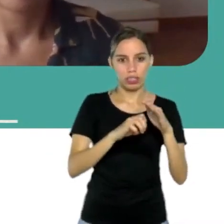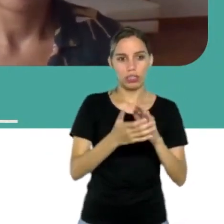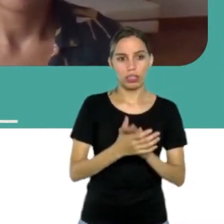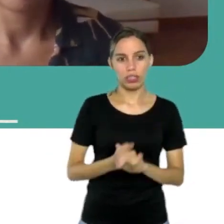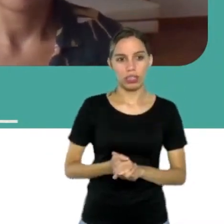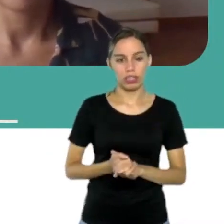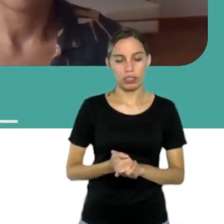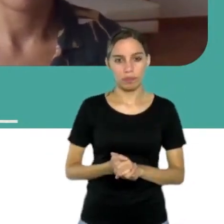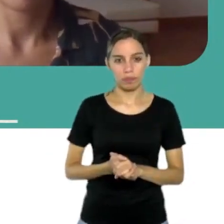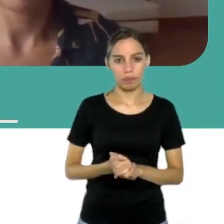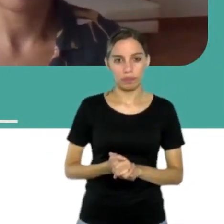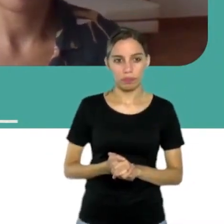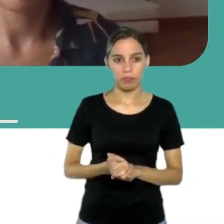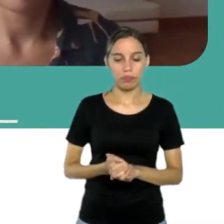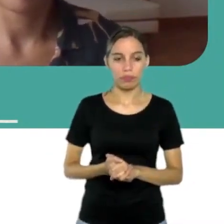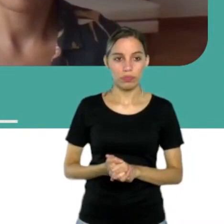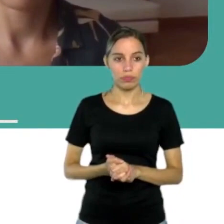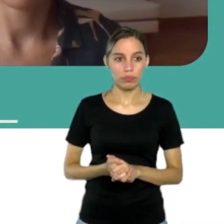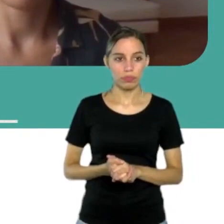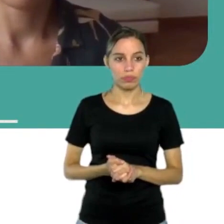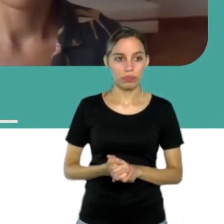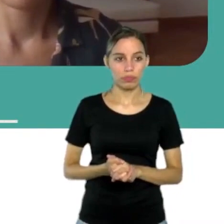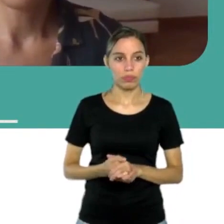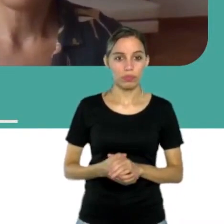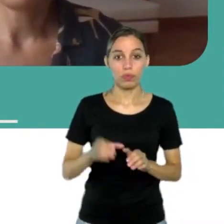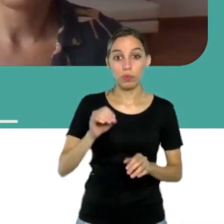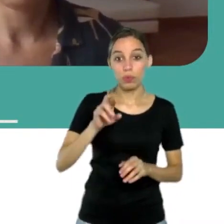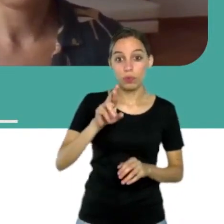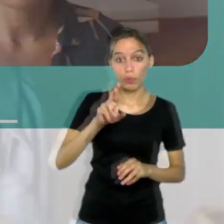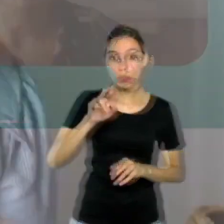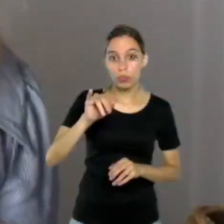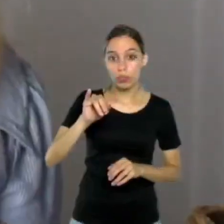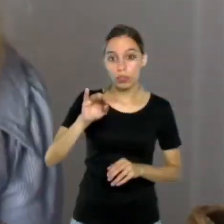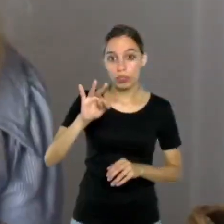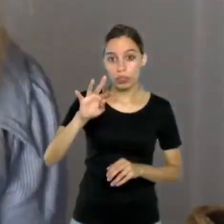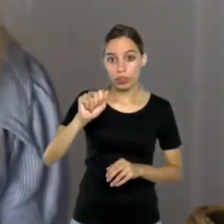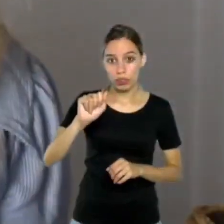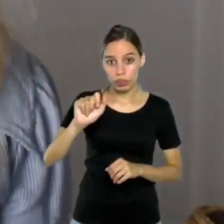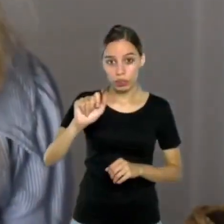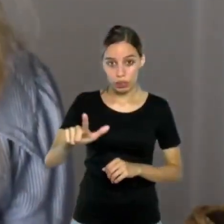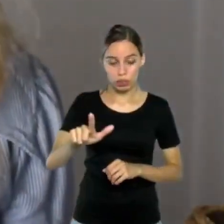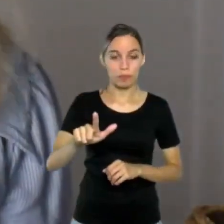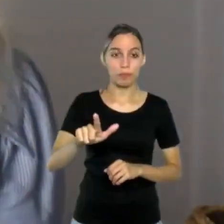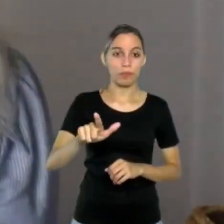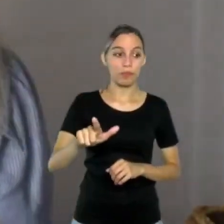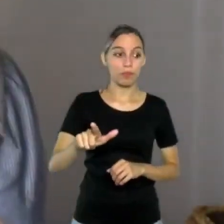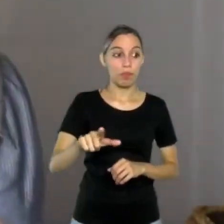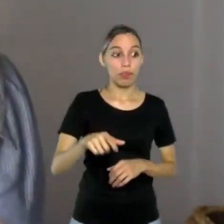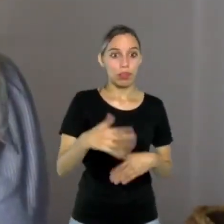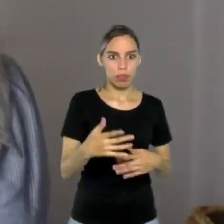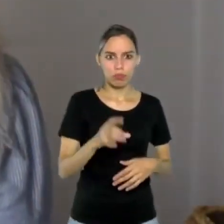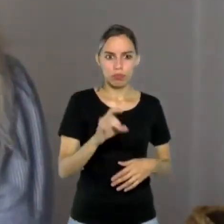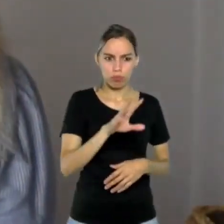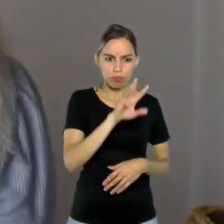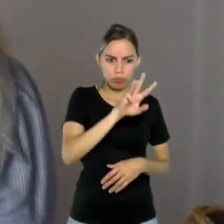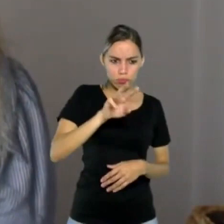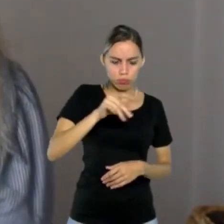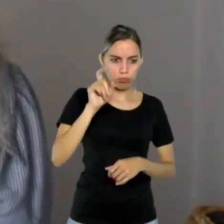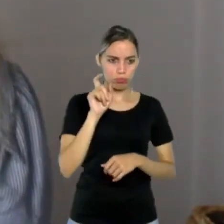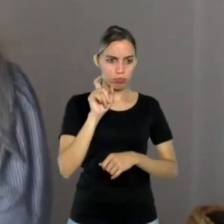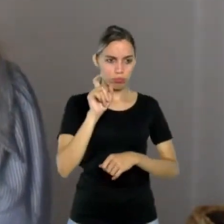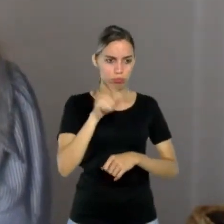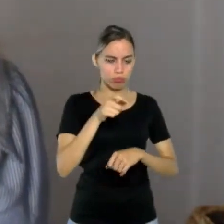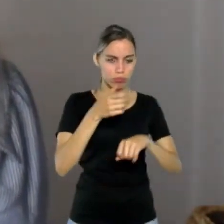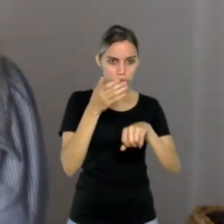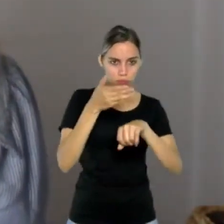gente vai de novo para a Urutau, no site, porque já está em pré-venda, né? Os Dias ou